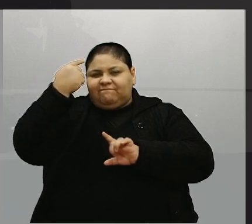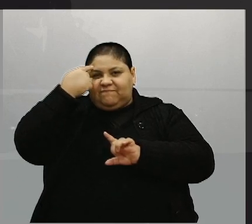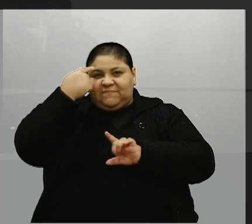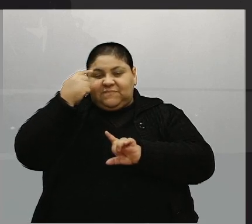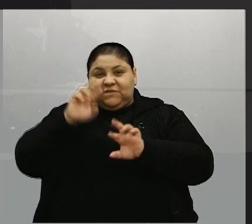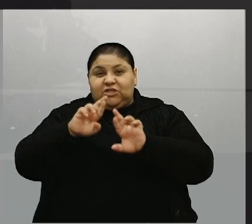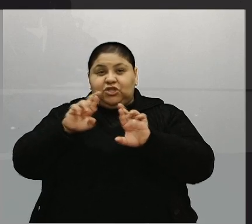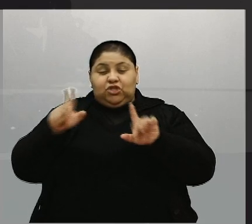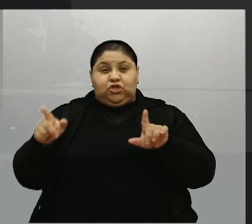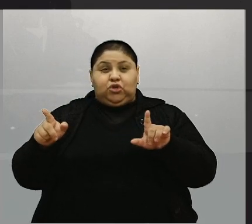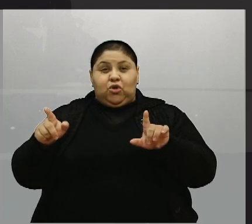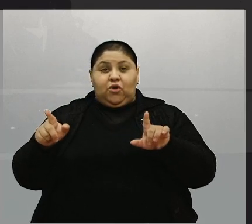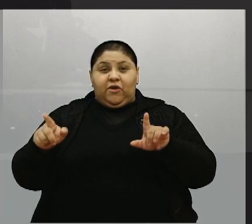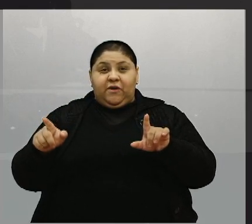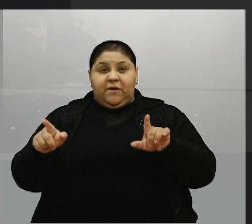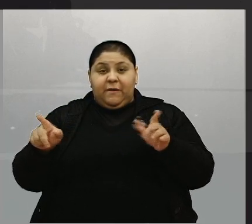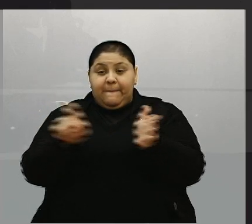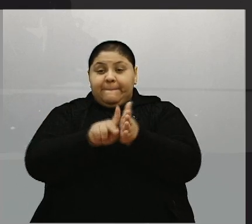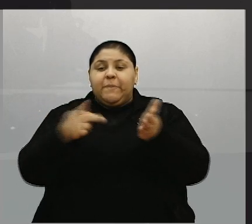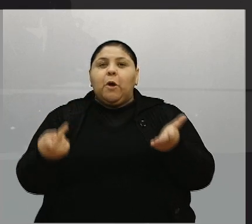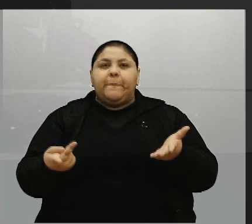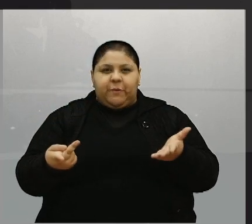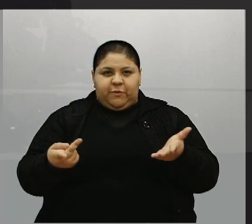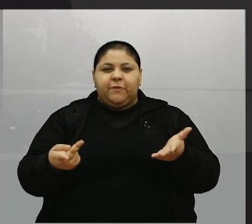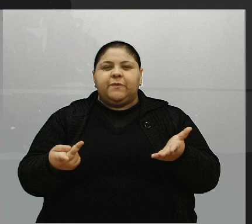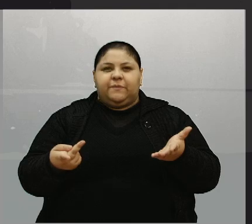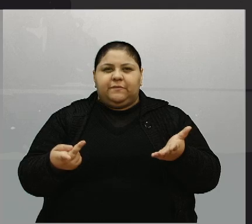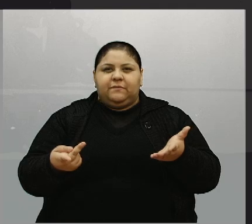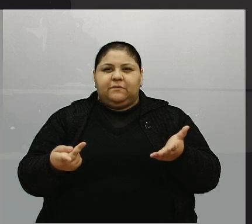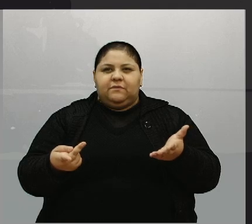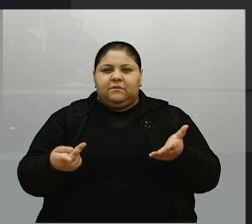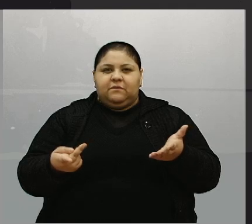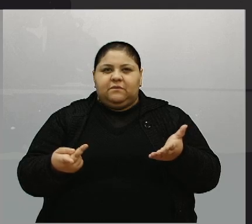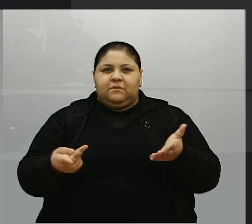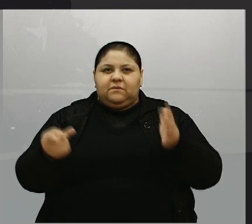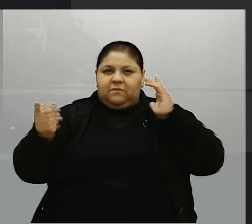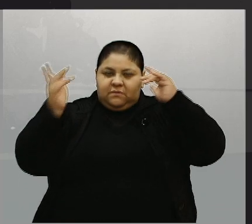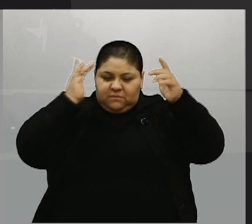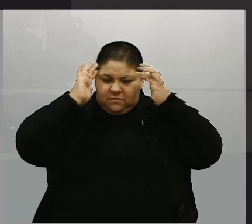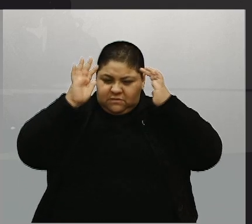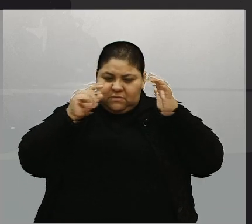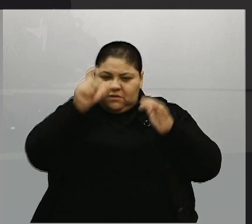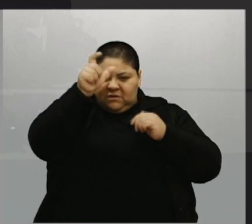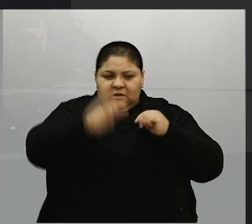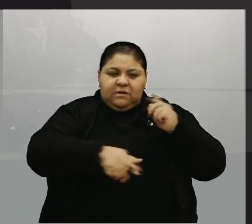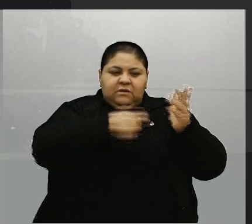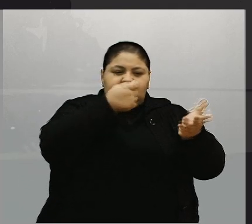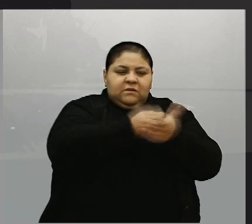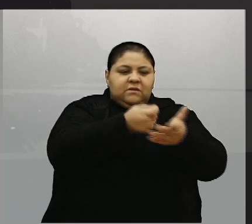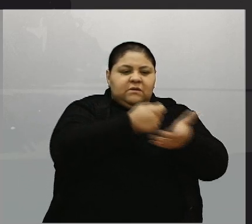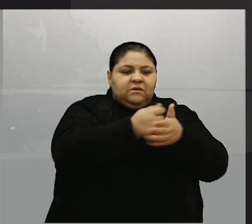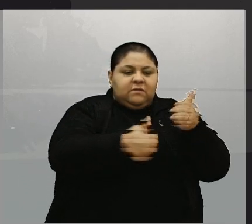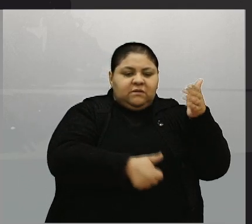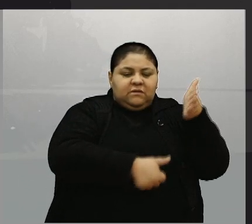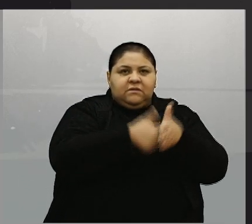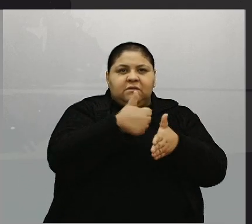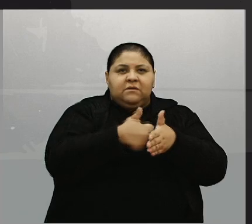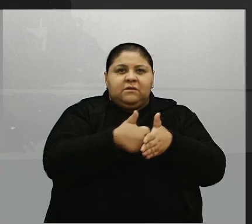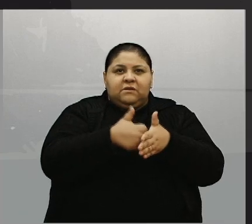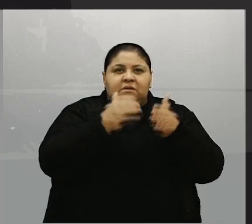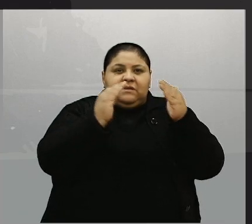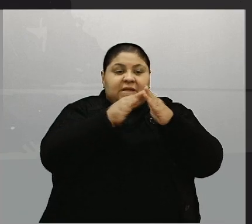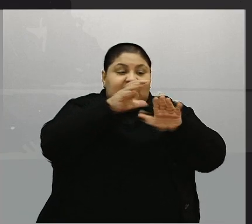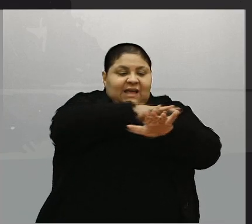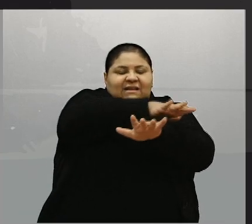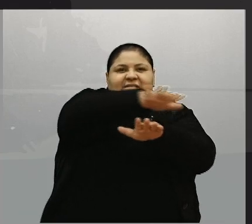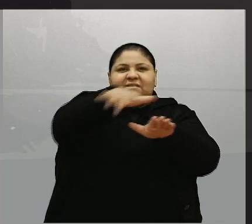umbigo. Imagine no primeiro dia de sol, cobrando um patrulhamento, uma melhoria em rua de casa. Eu vivenciei